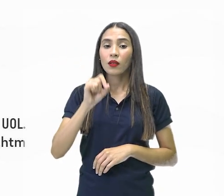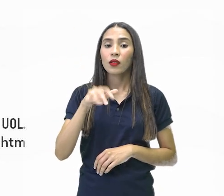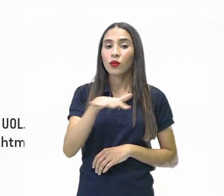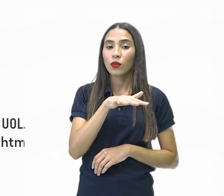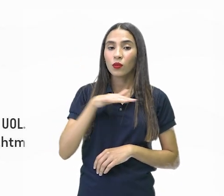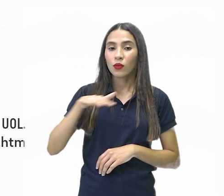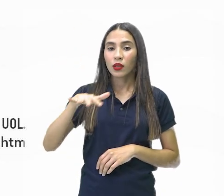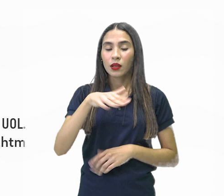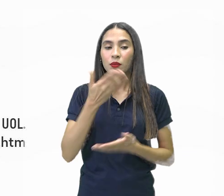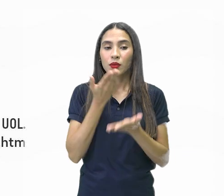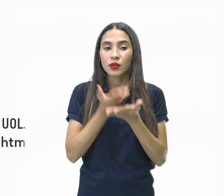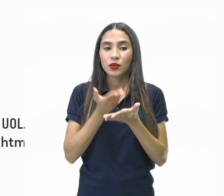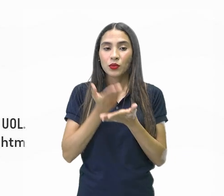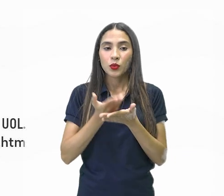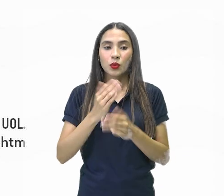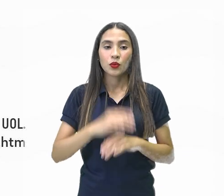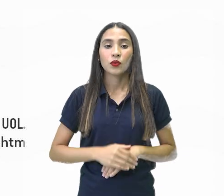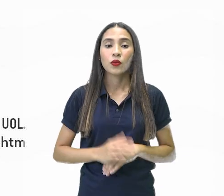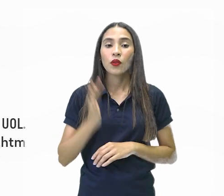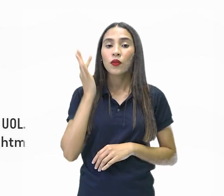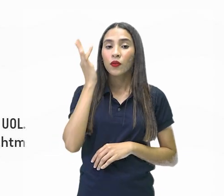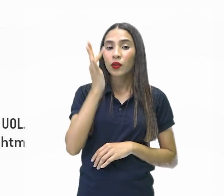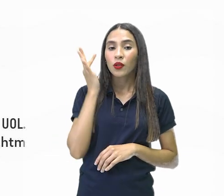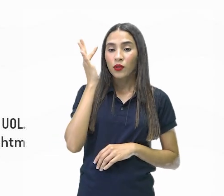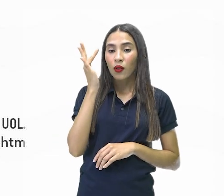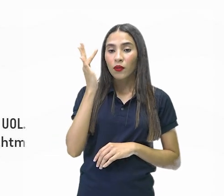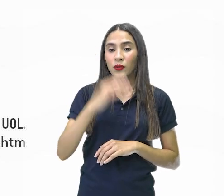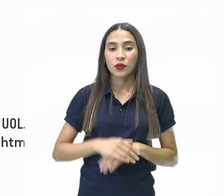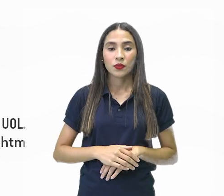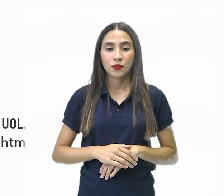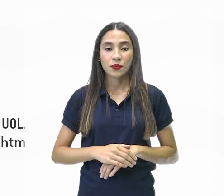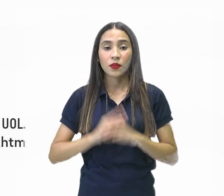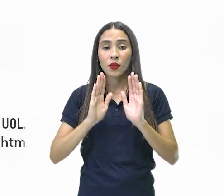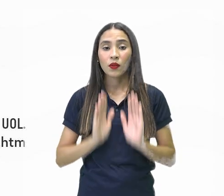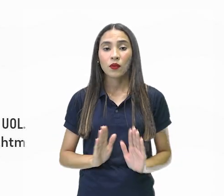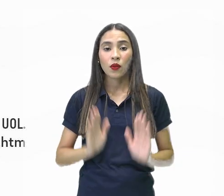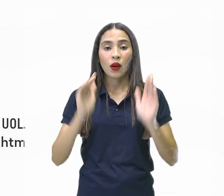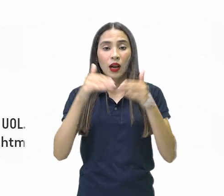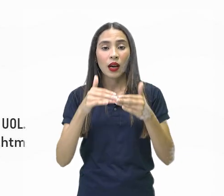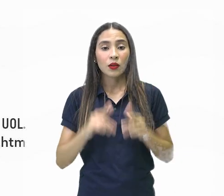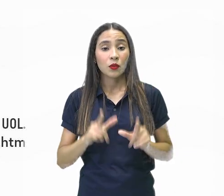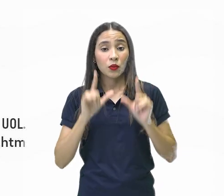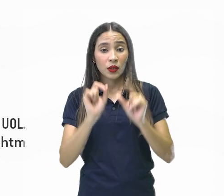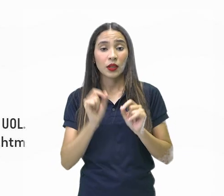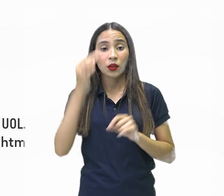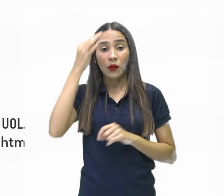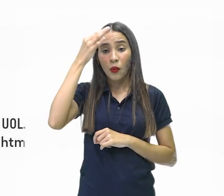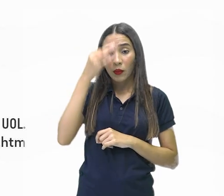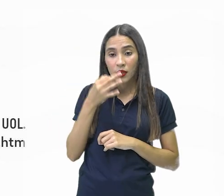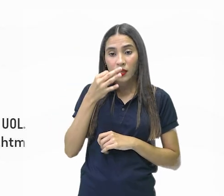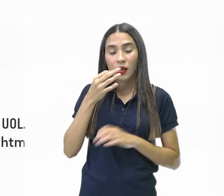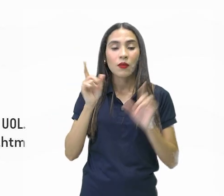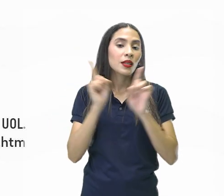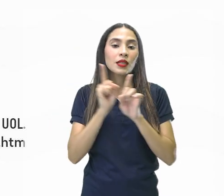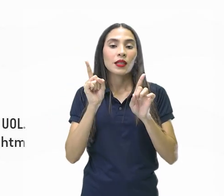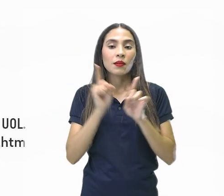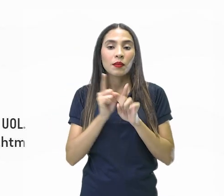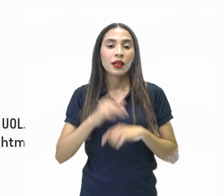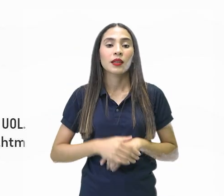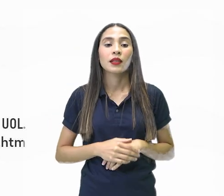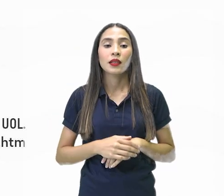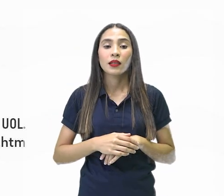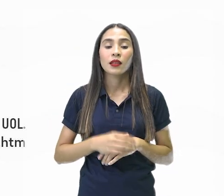o campo de estudos filosóficos focado na